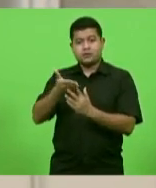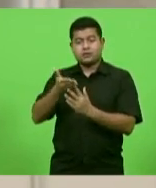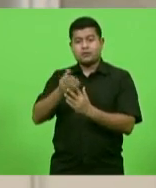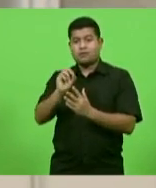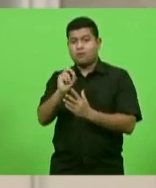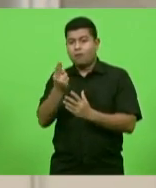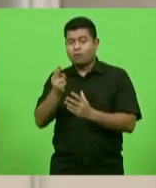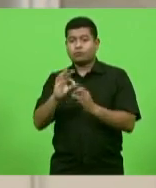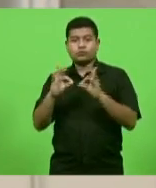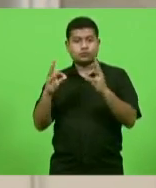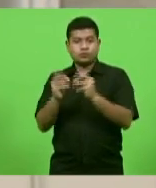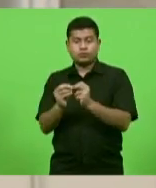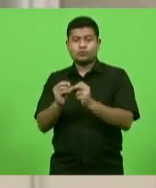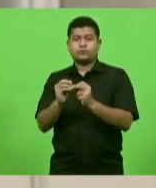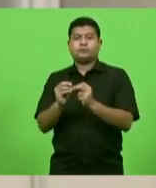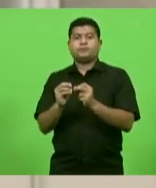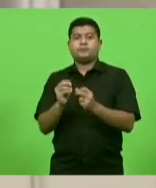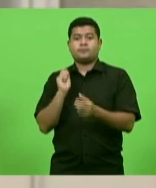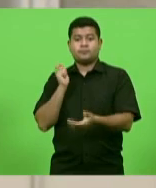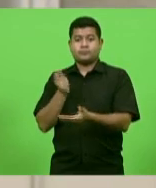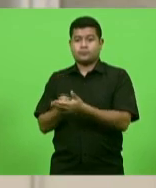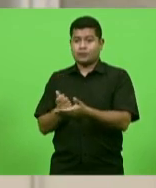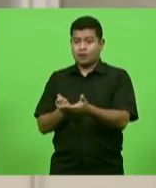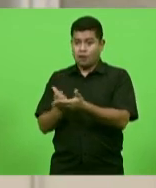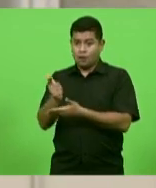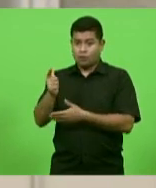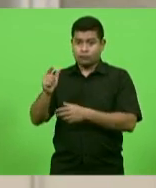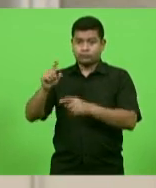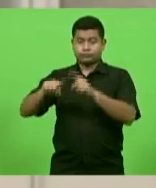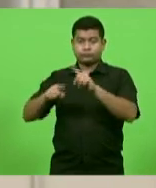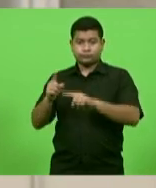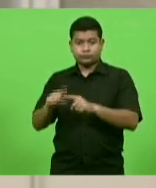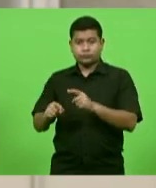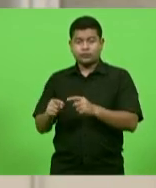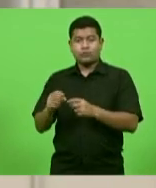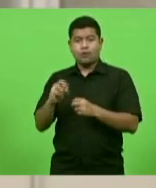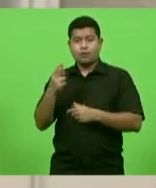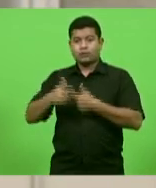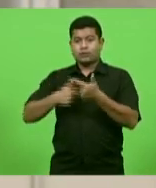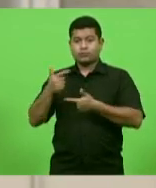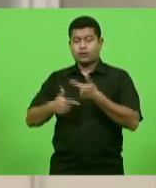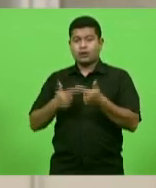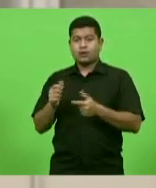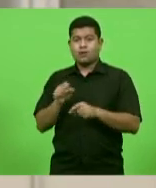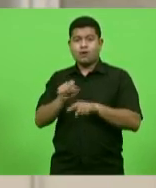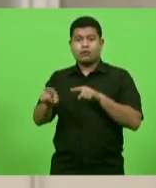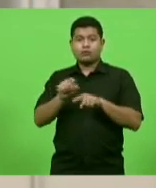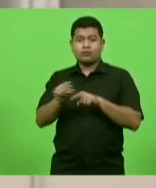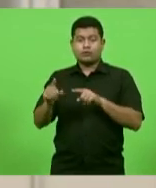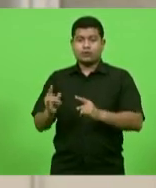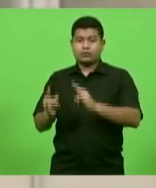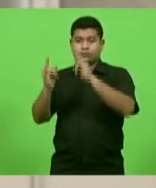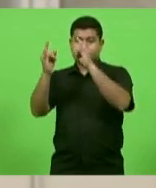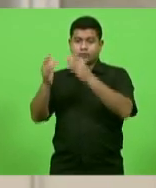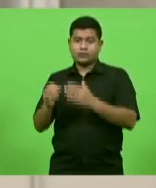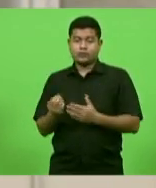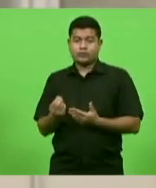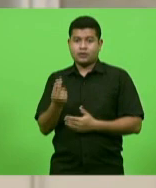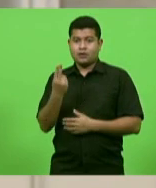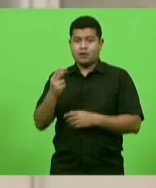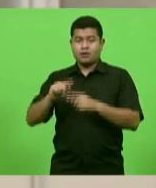totalmente os pagamentos nas contratações de bens e serviços locação de móveis e equipamentos